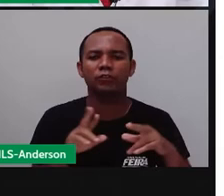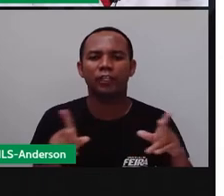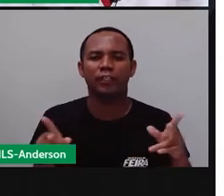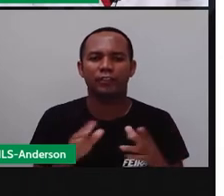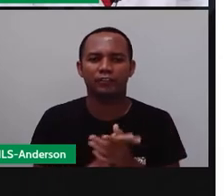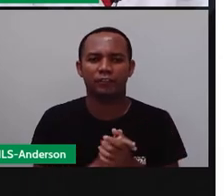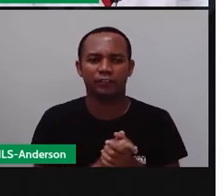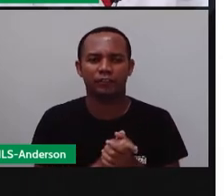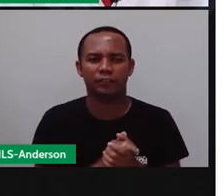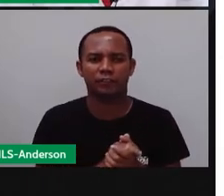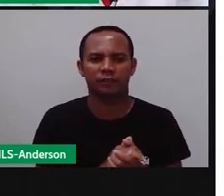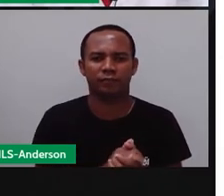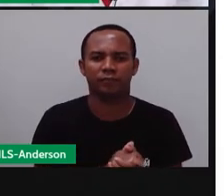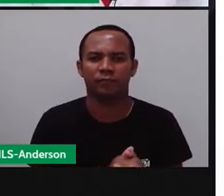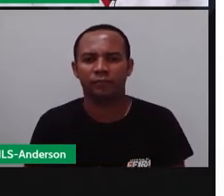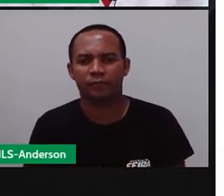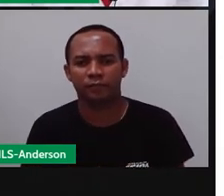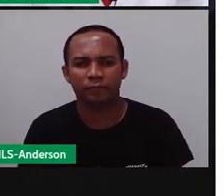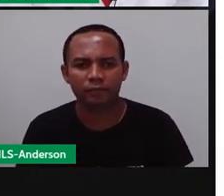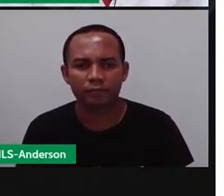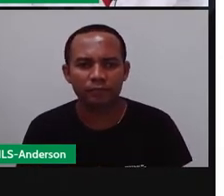tipos.